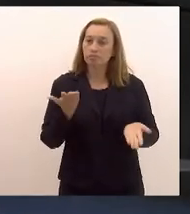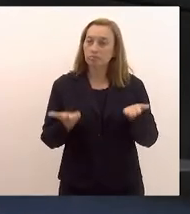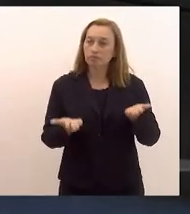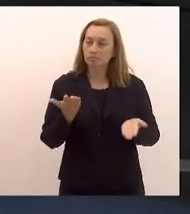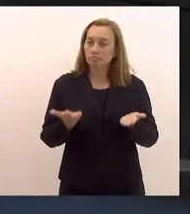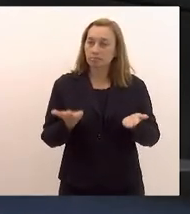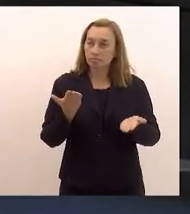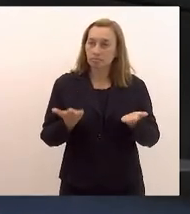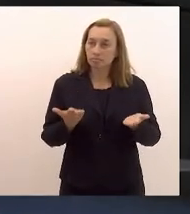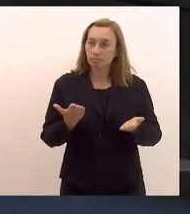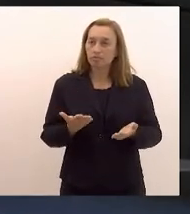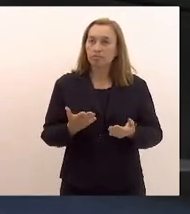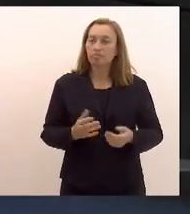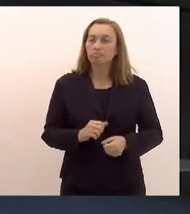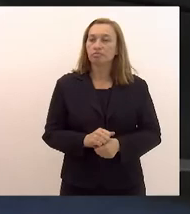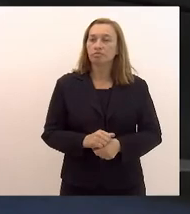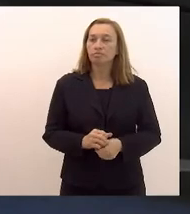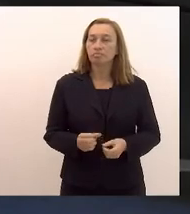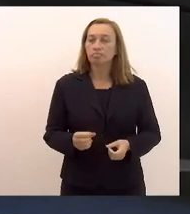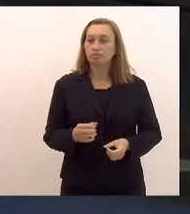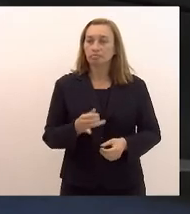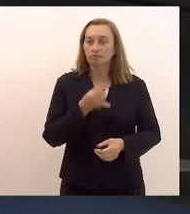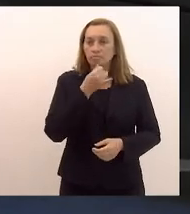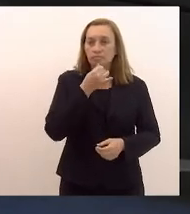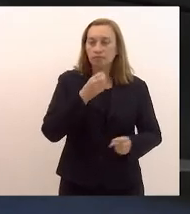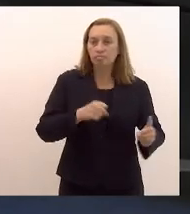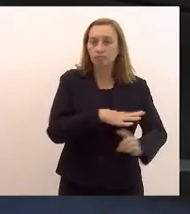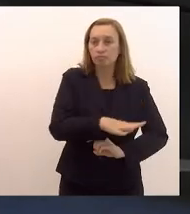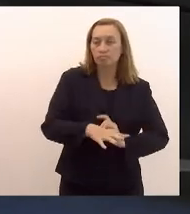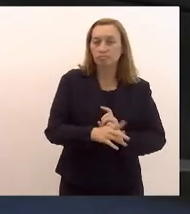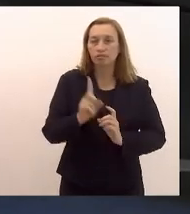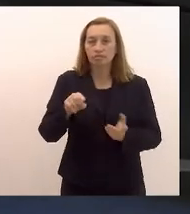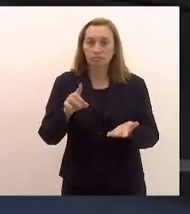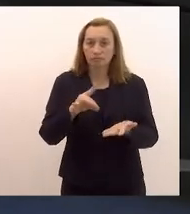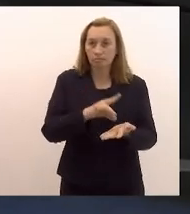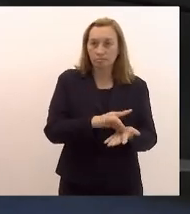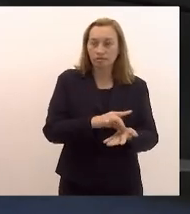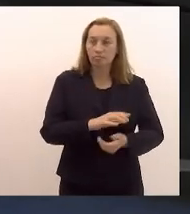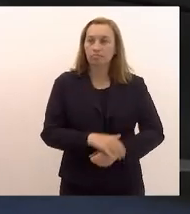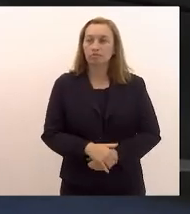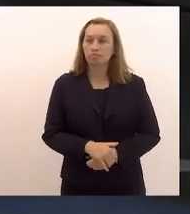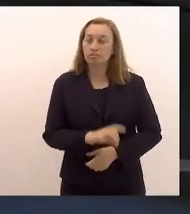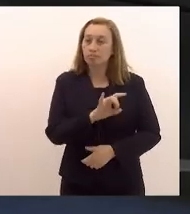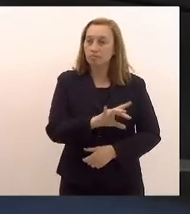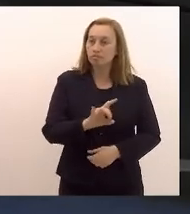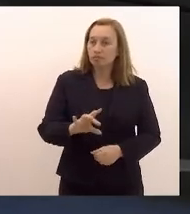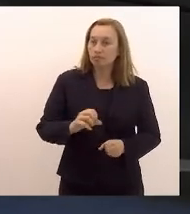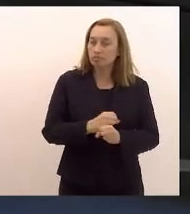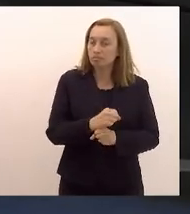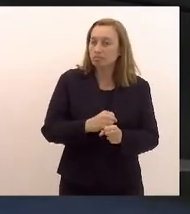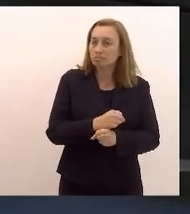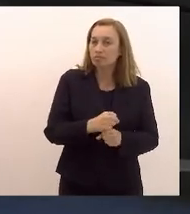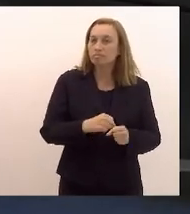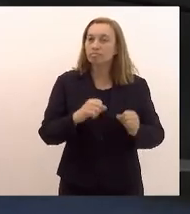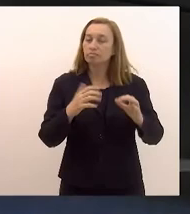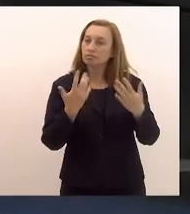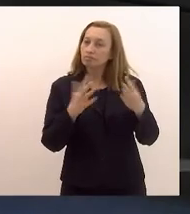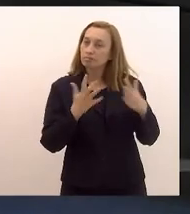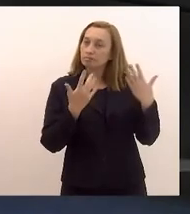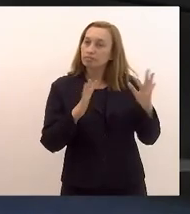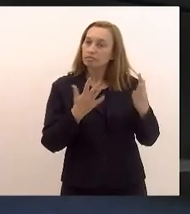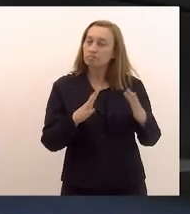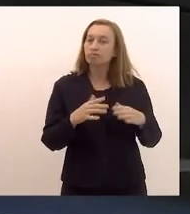esse cenário de abismo social que é a nossa realidade EA cada ano de comemoração